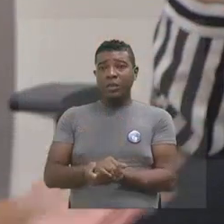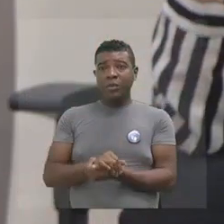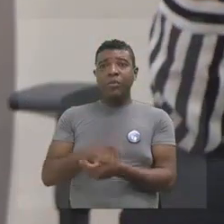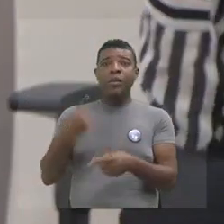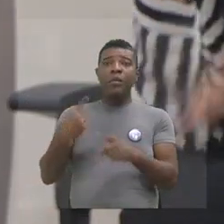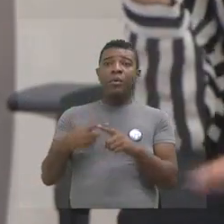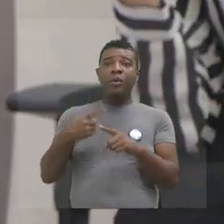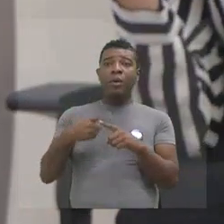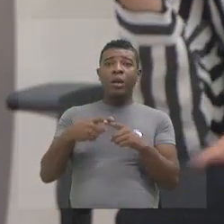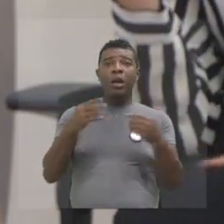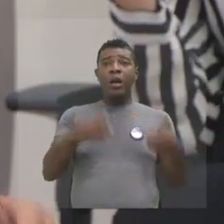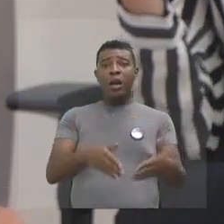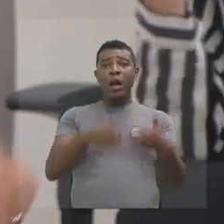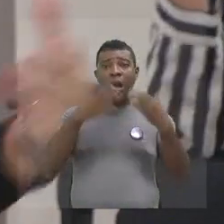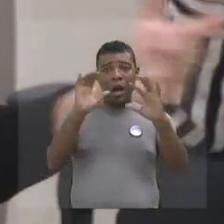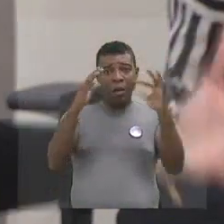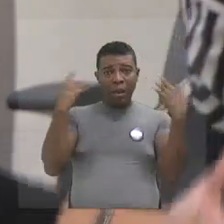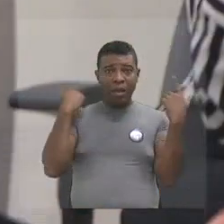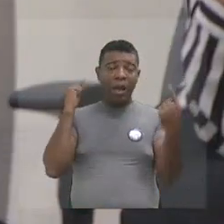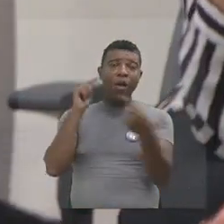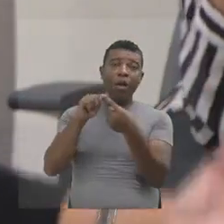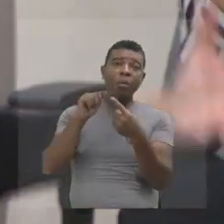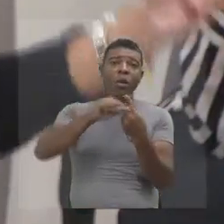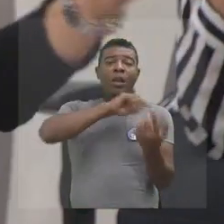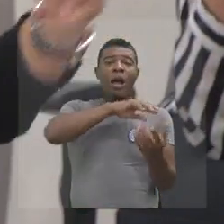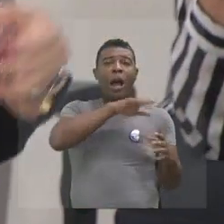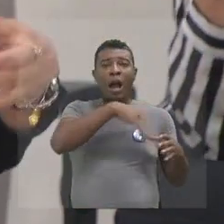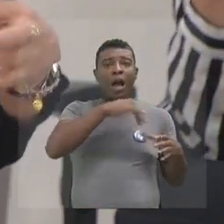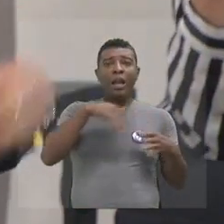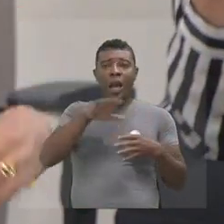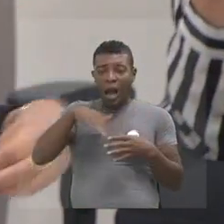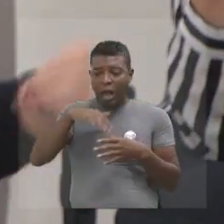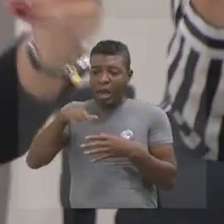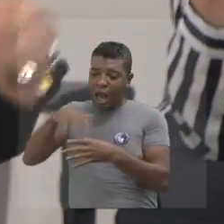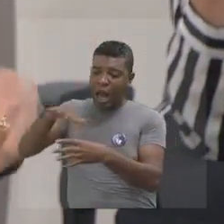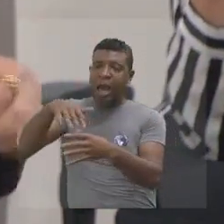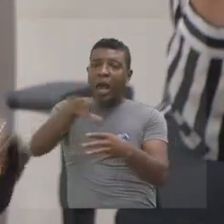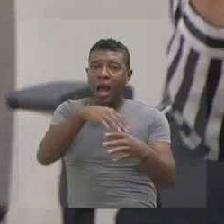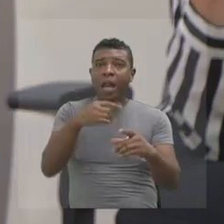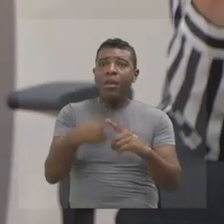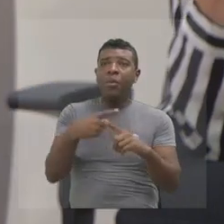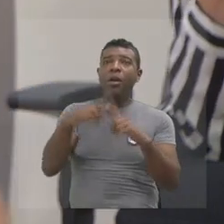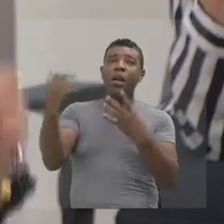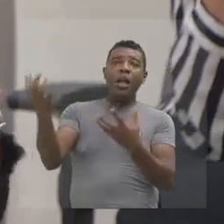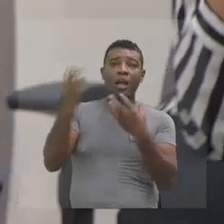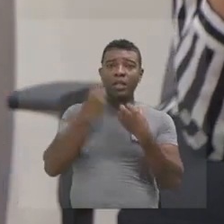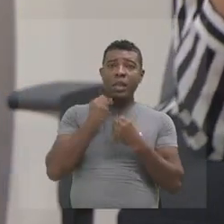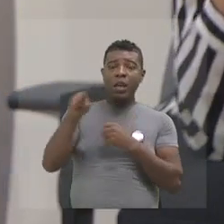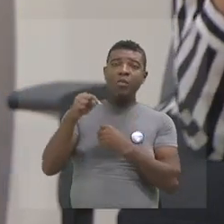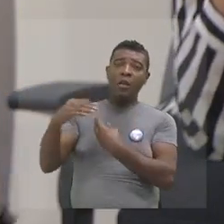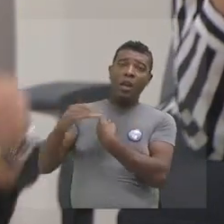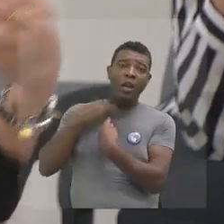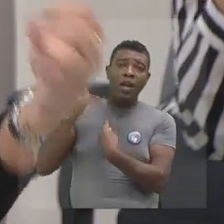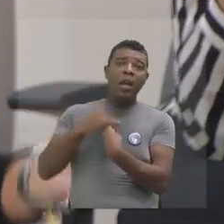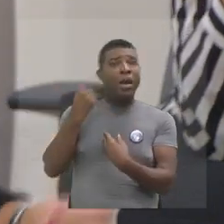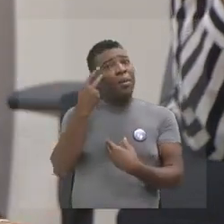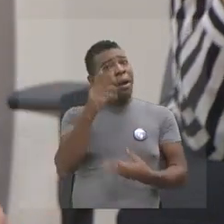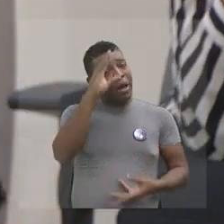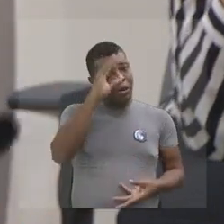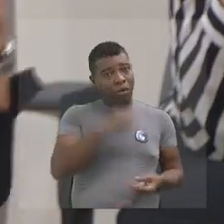ele tangencia diversas áreas porque ele recepciona outras áreas como instrução para conclusão